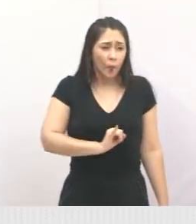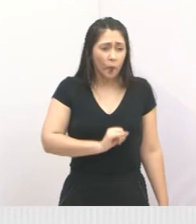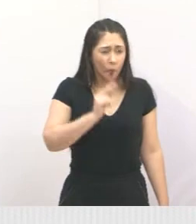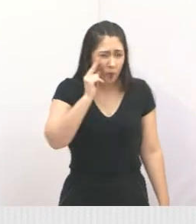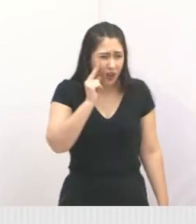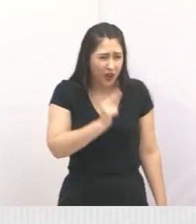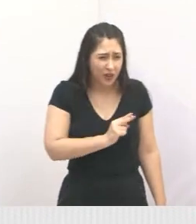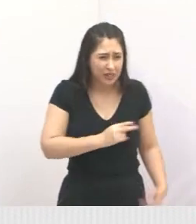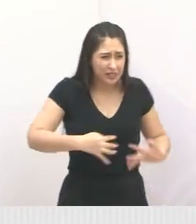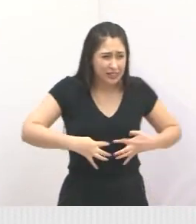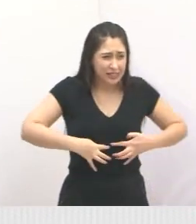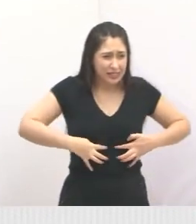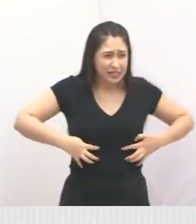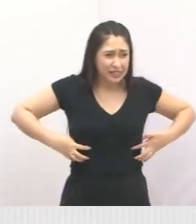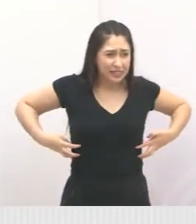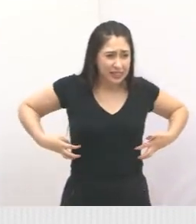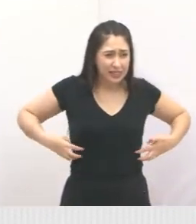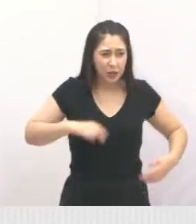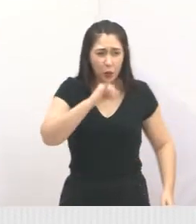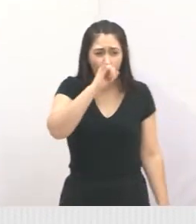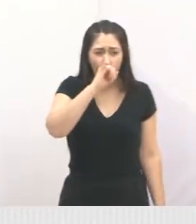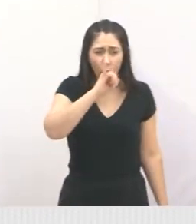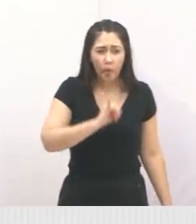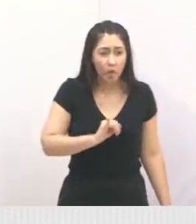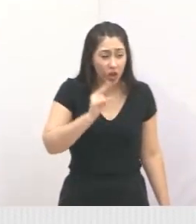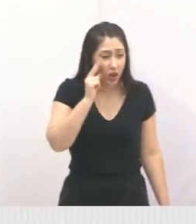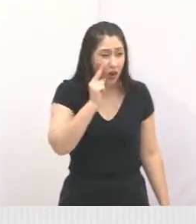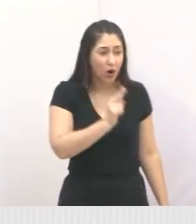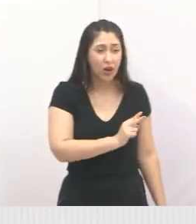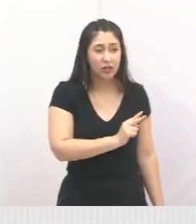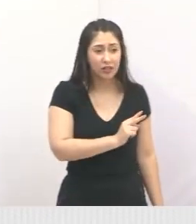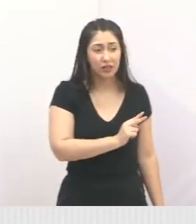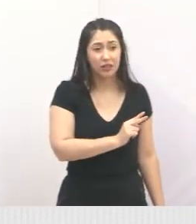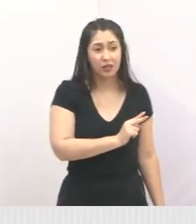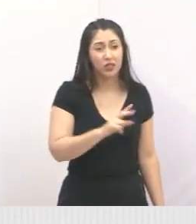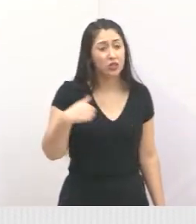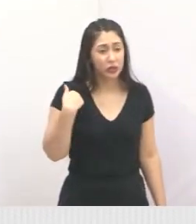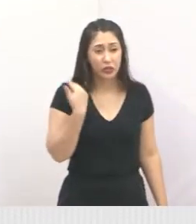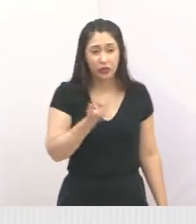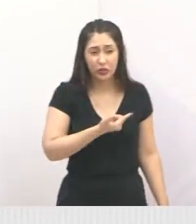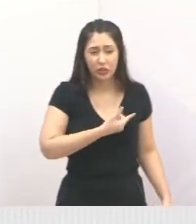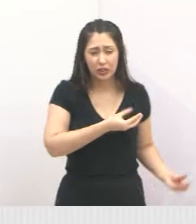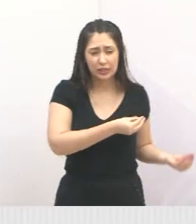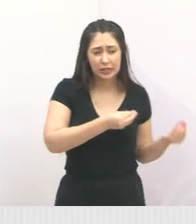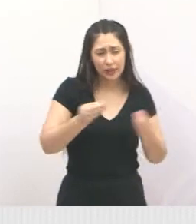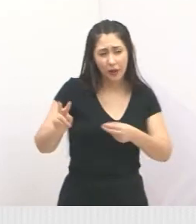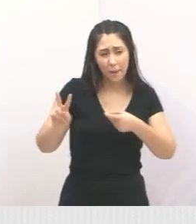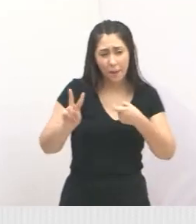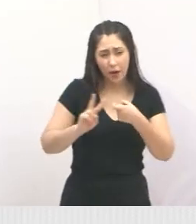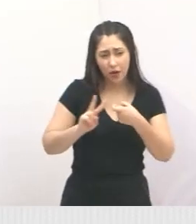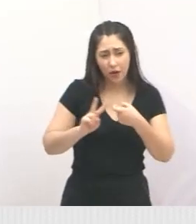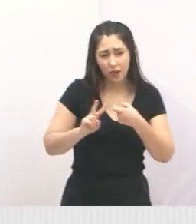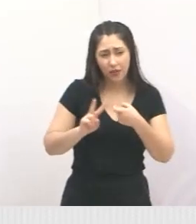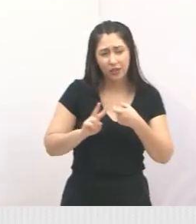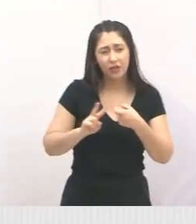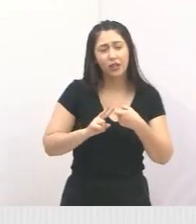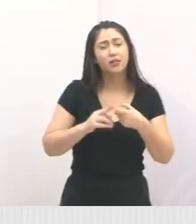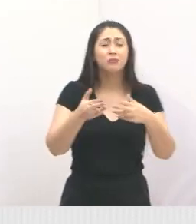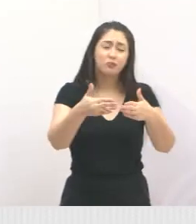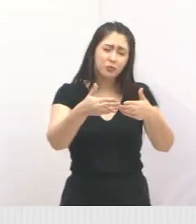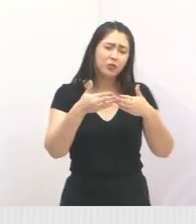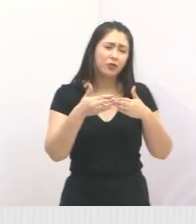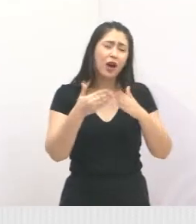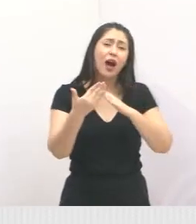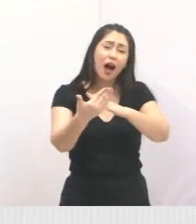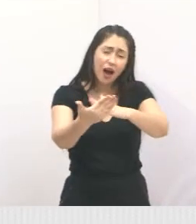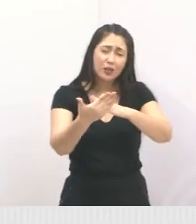aqui. Não é idoso, olha, mas aqui, não é jovem. Olha aí. Nós vamos estar levando ele pra clínica For Pets. Gente, por favor,